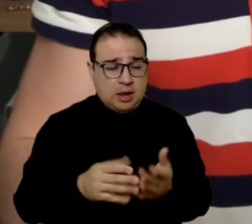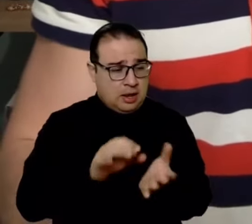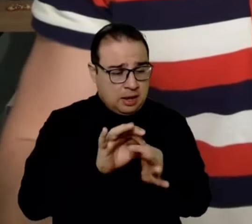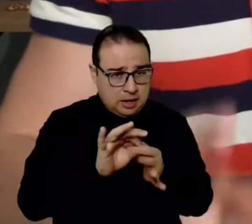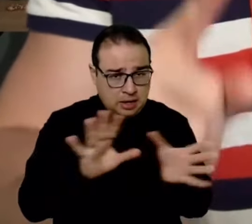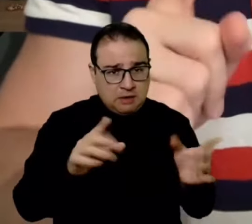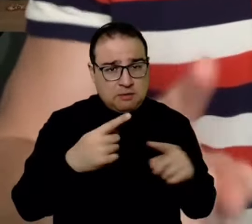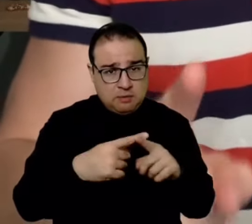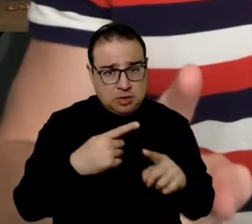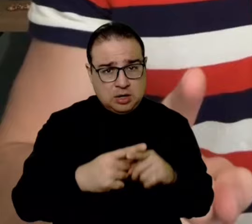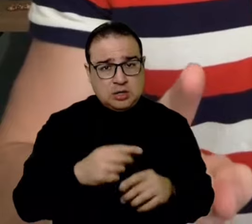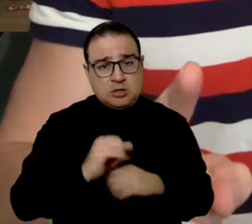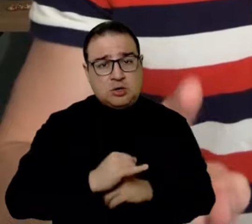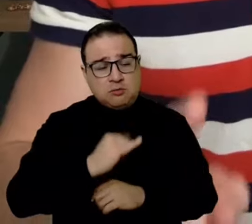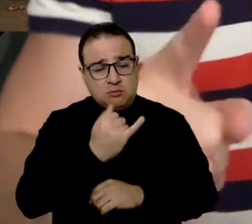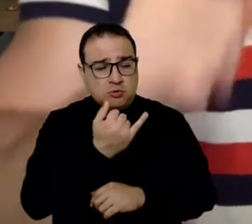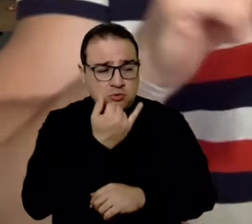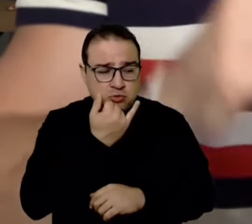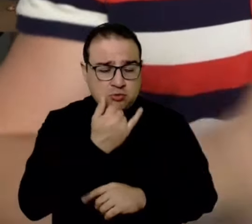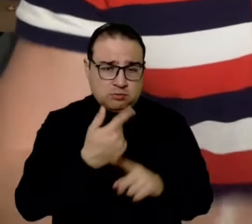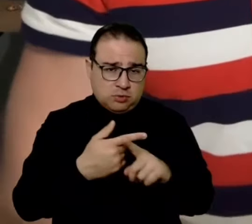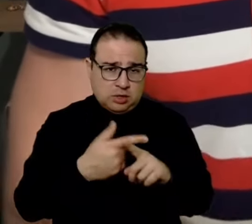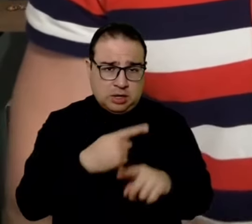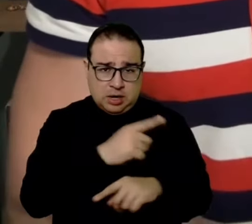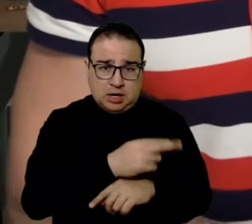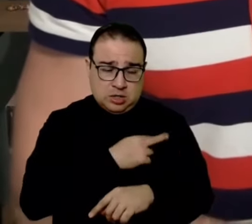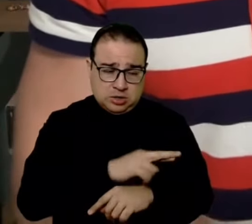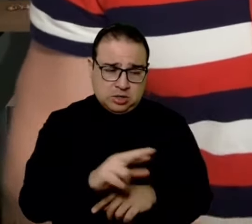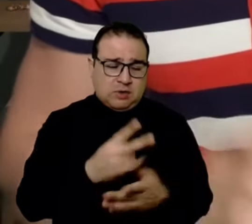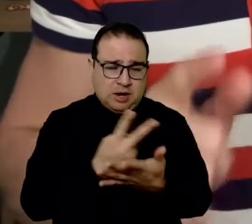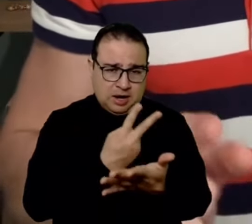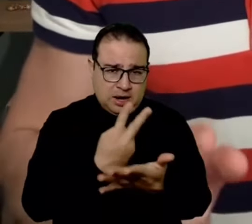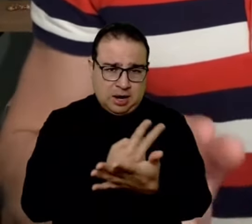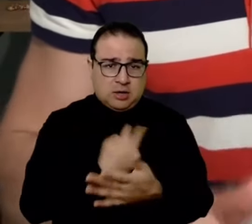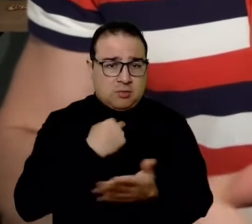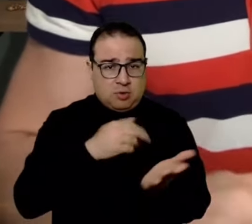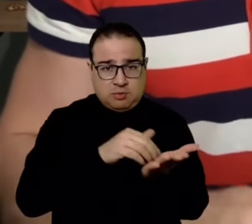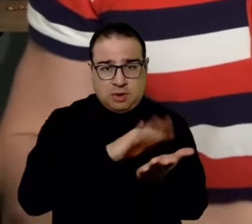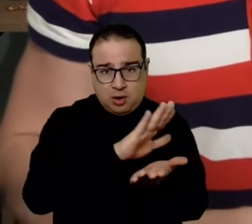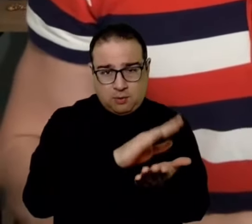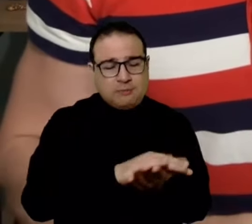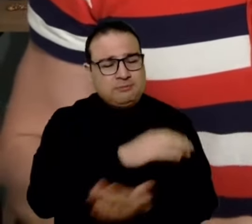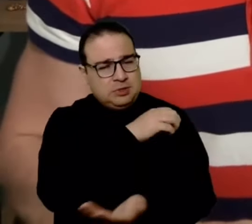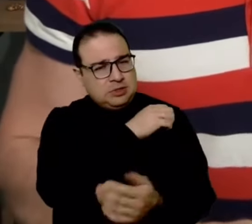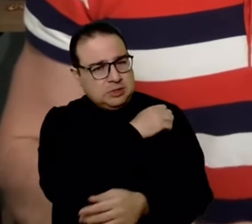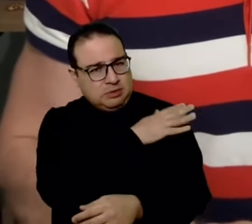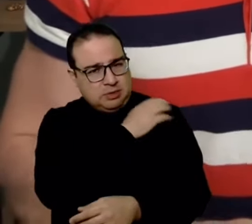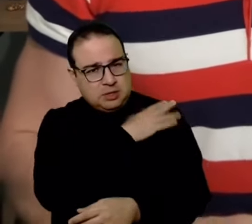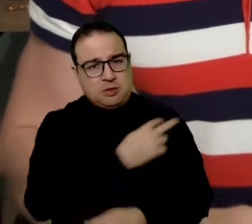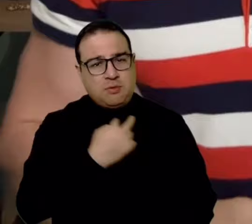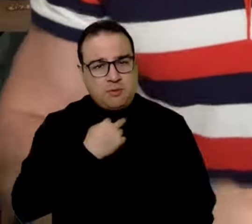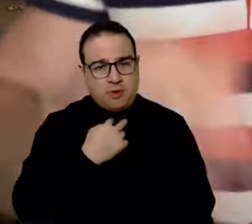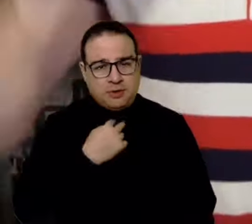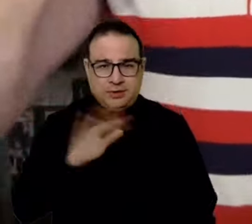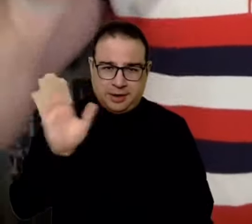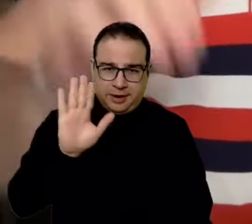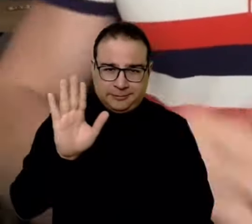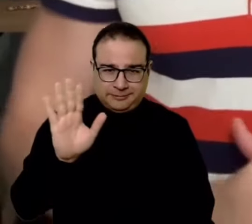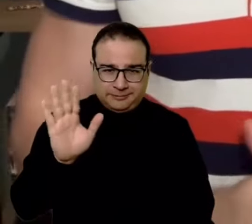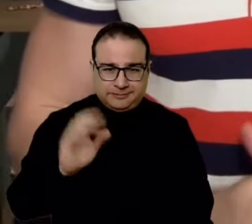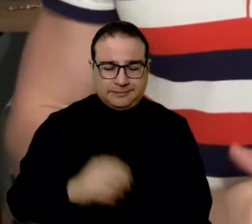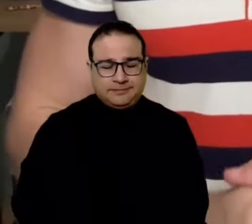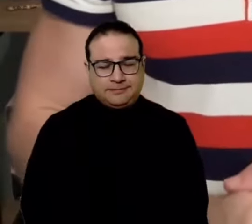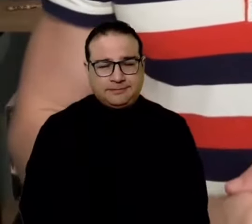ser dispensado, nem sem justa causa, só em razão de sua religião, porque aí é uma dispensa discriminatória. Até